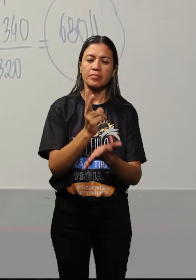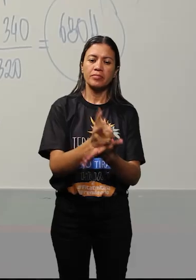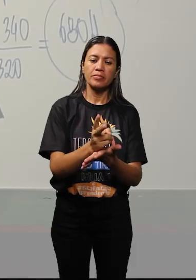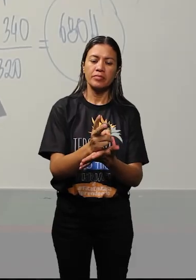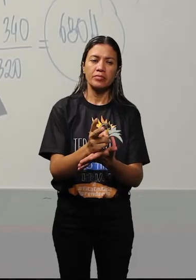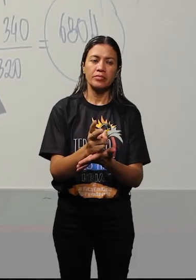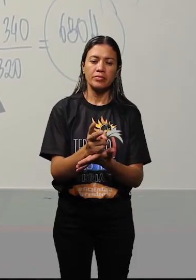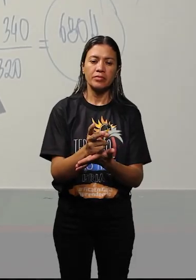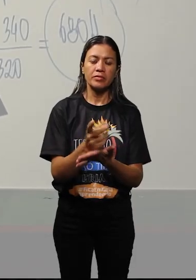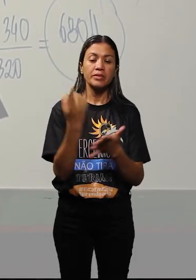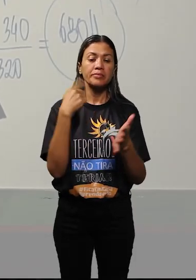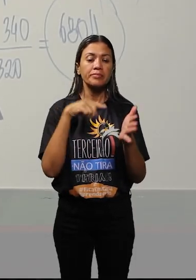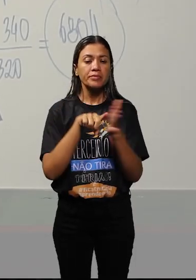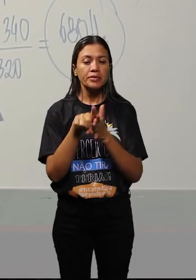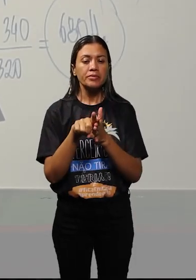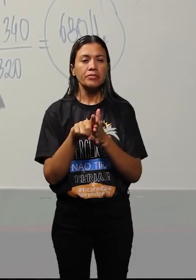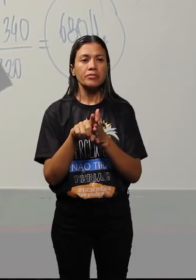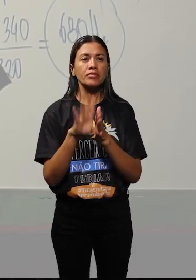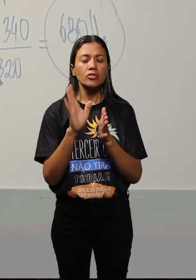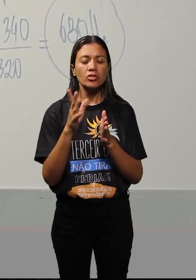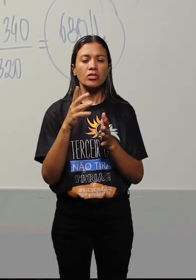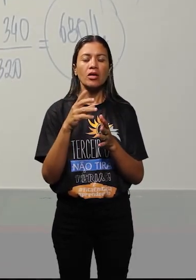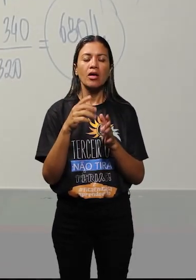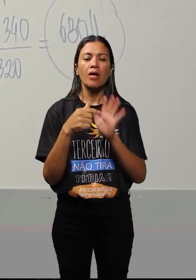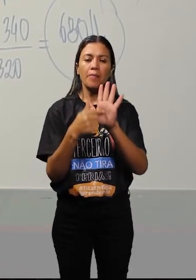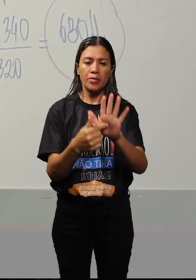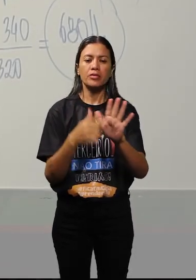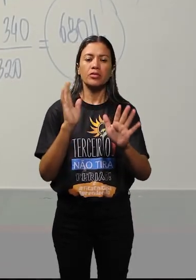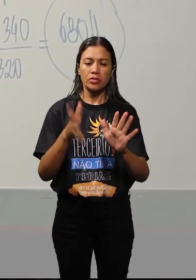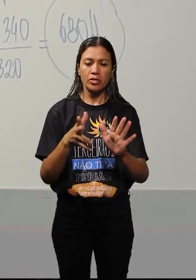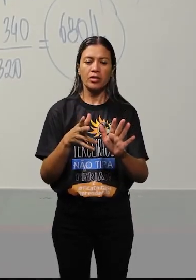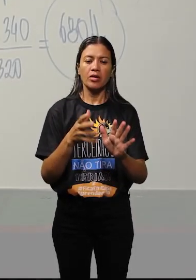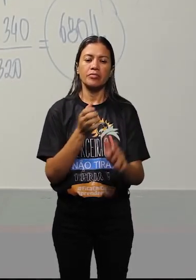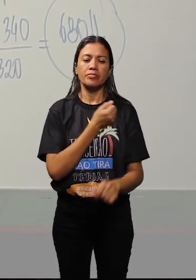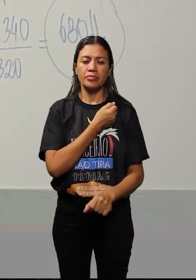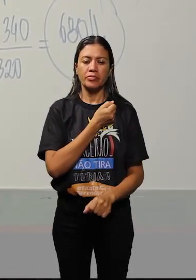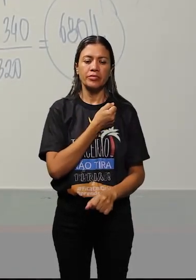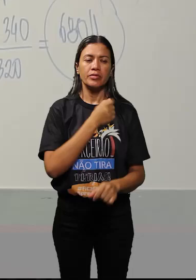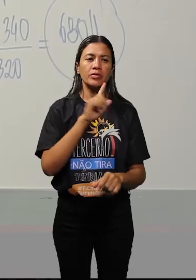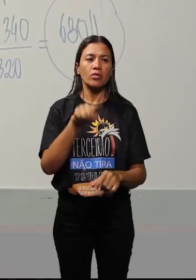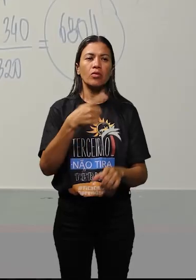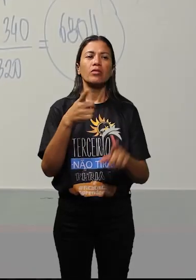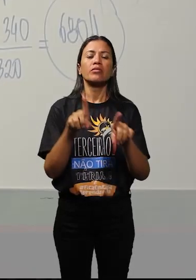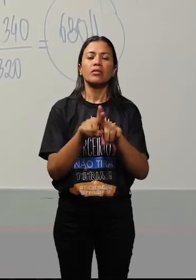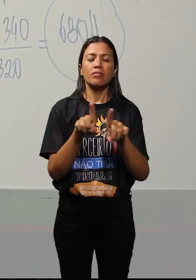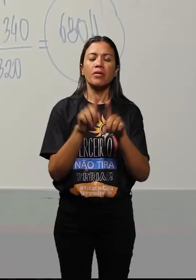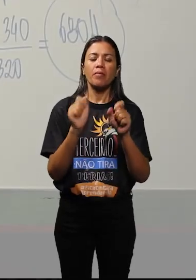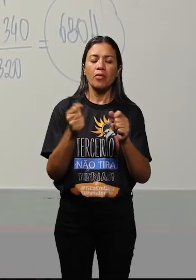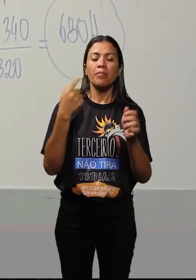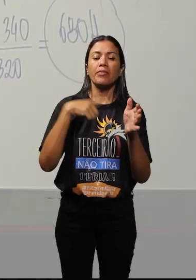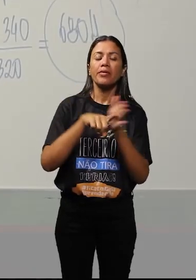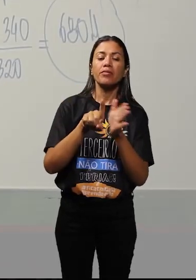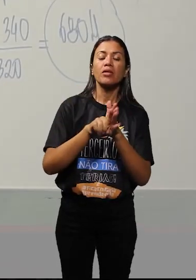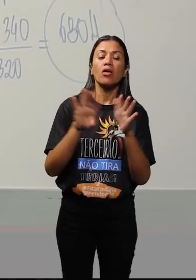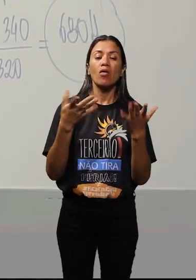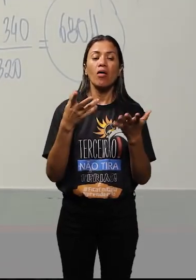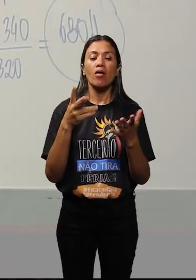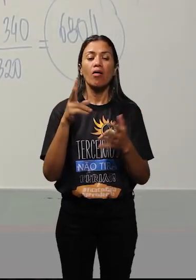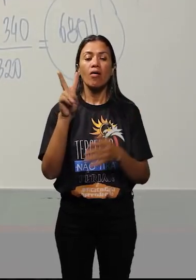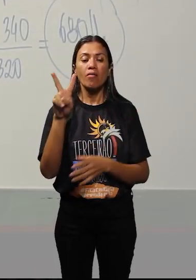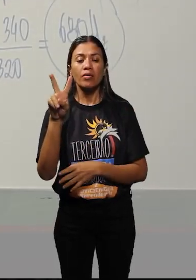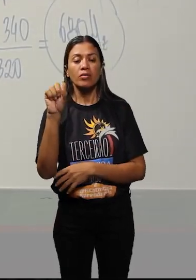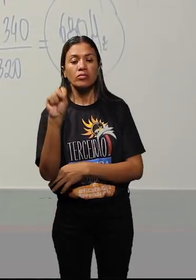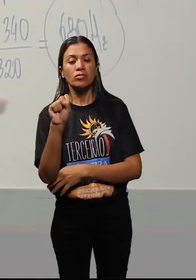questões costuma-se dar essa velocidade do som, mas pode acontecer também de ele dar outras velocidades e perguntar qual é a velocidade do som para esse